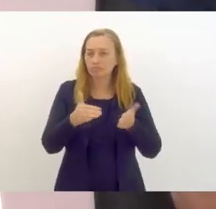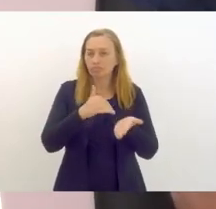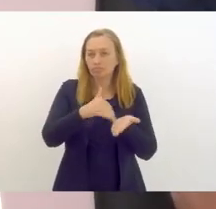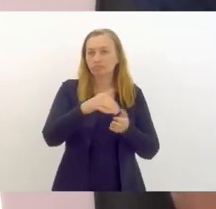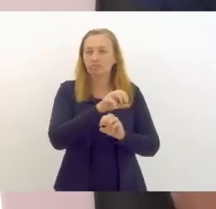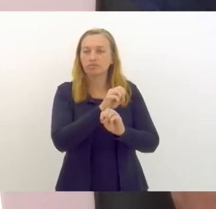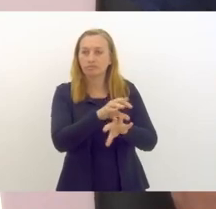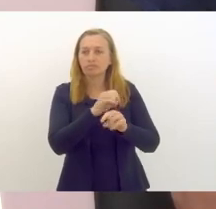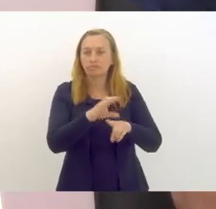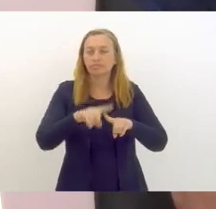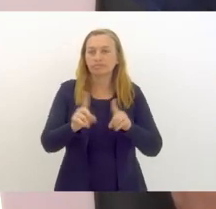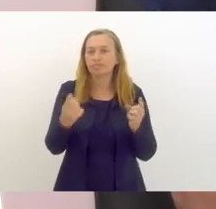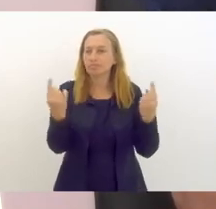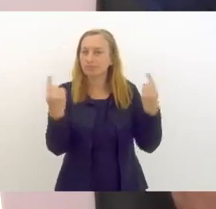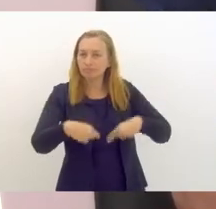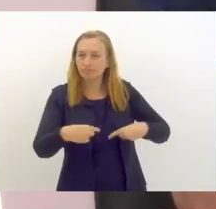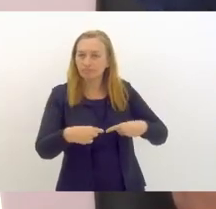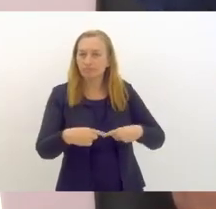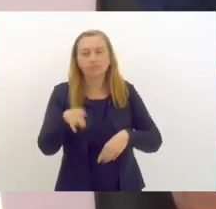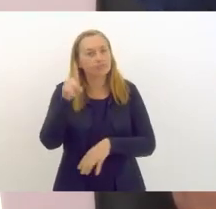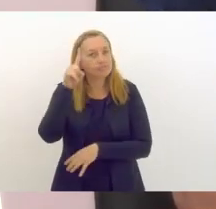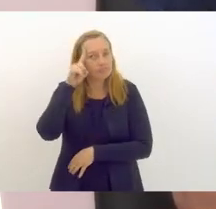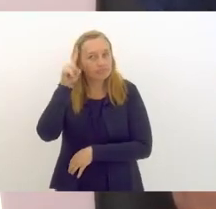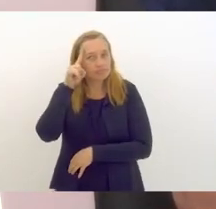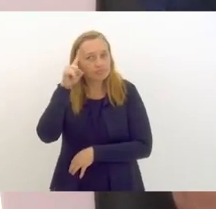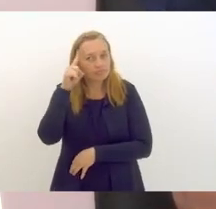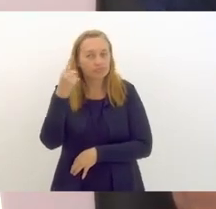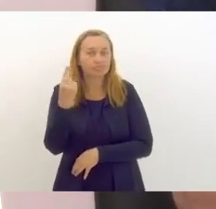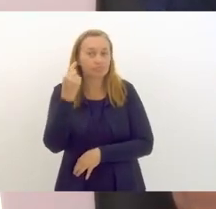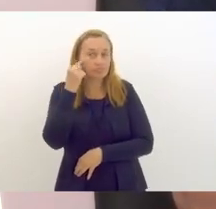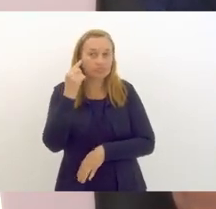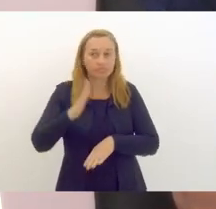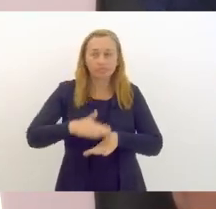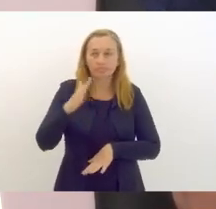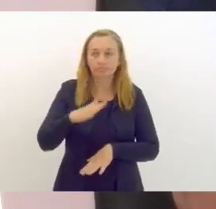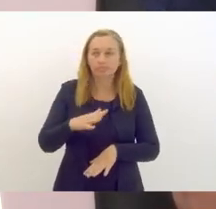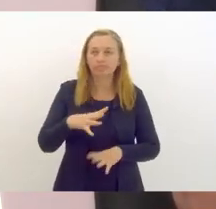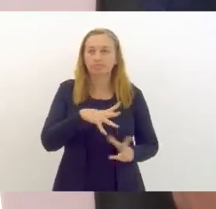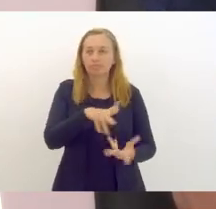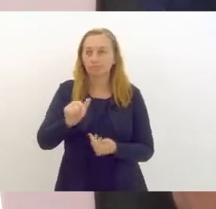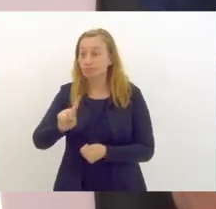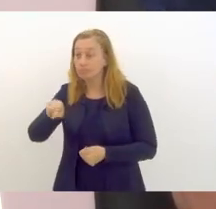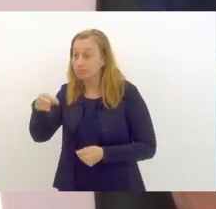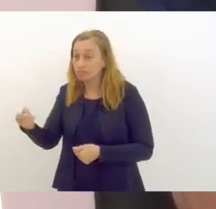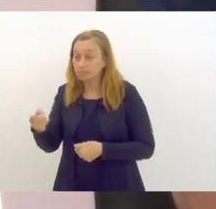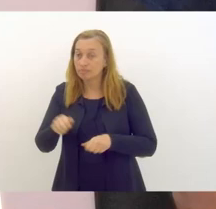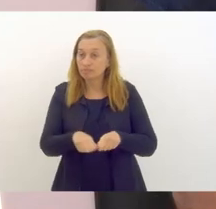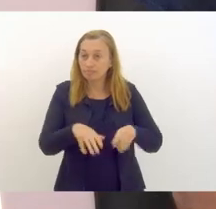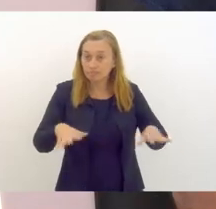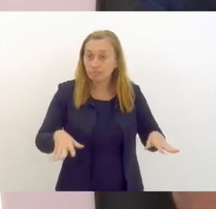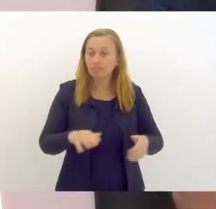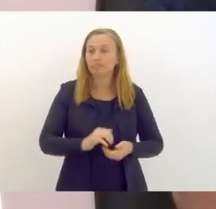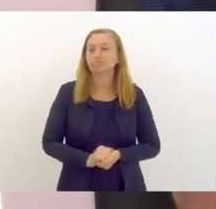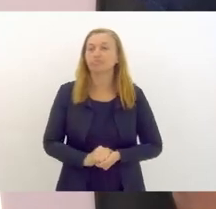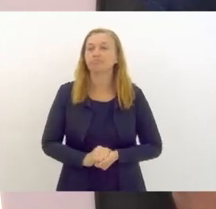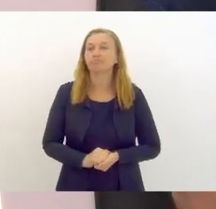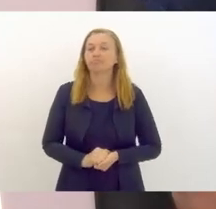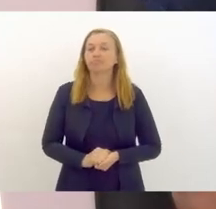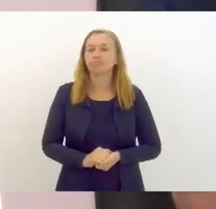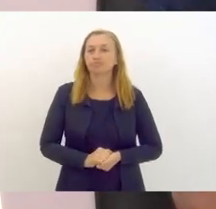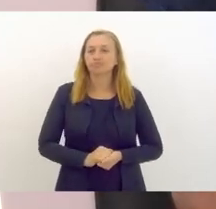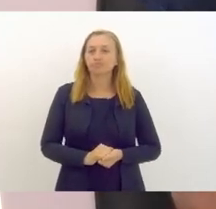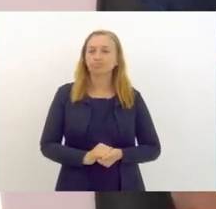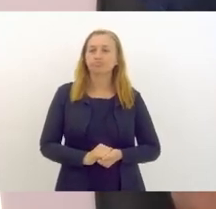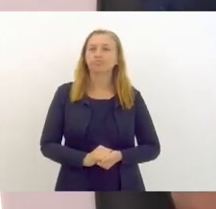Educação, mas é um desafio diário, se a gente pensar ainda mais no mundo pós-pandemia, né, ainda na pandemia, mas com os reflexos